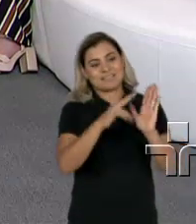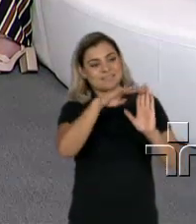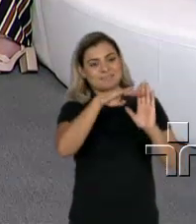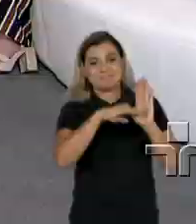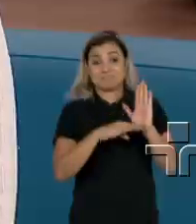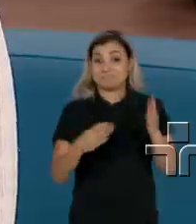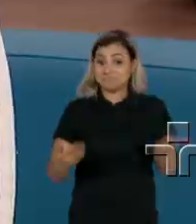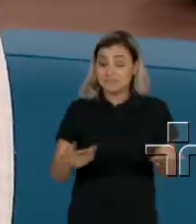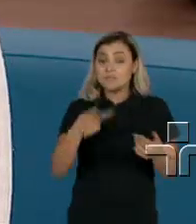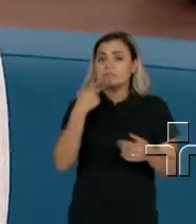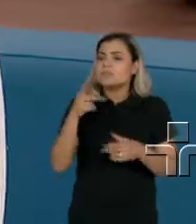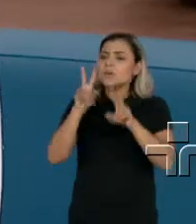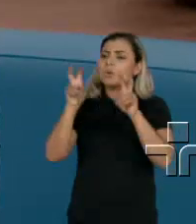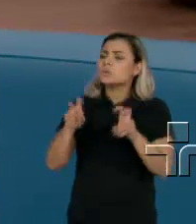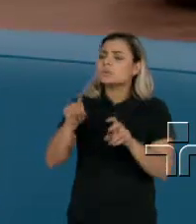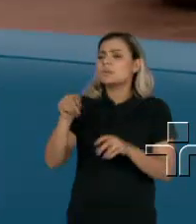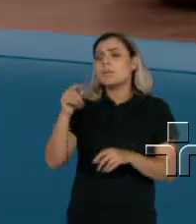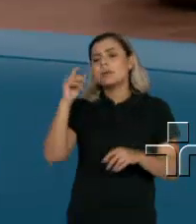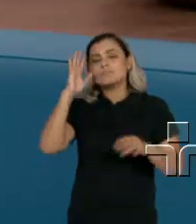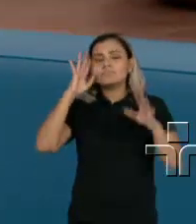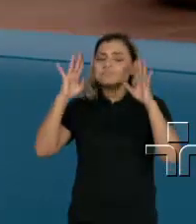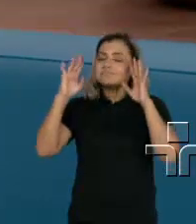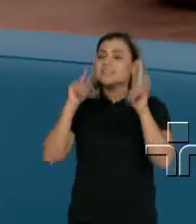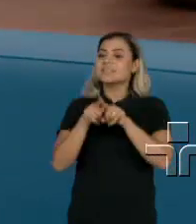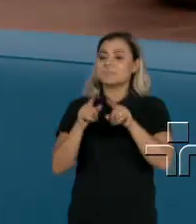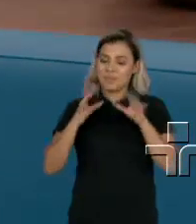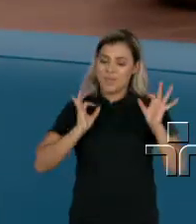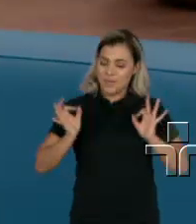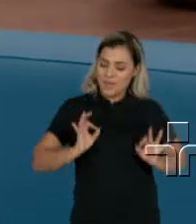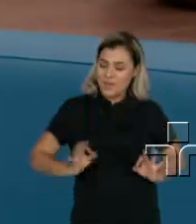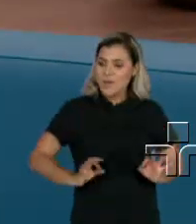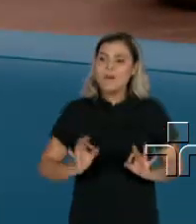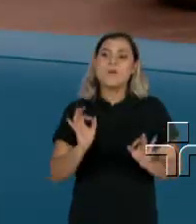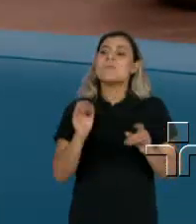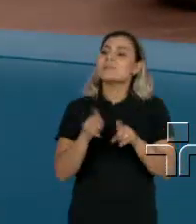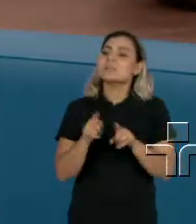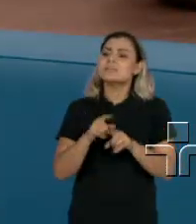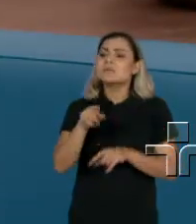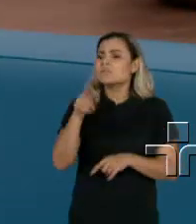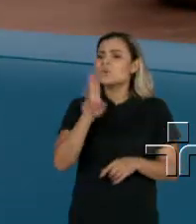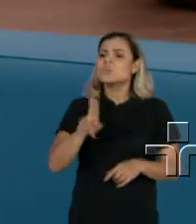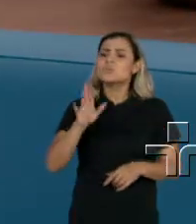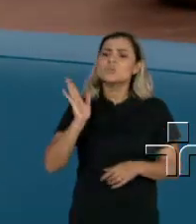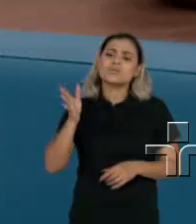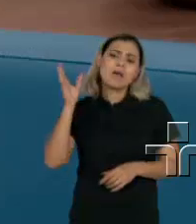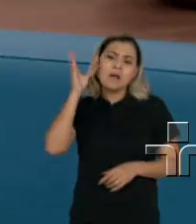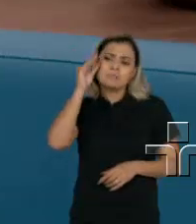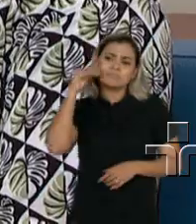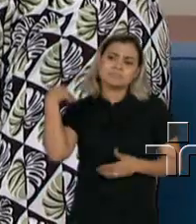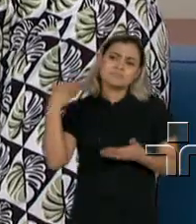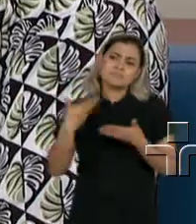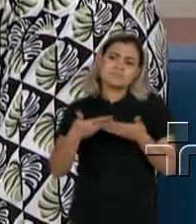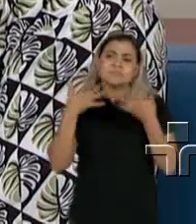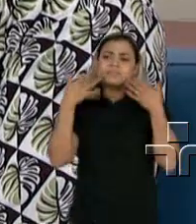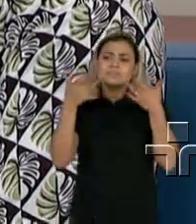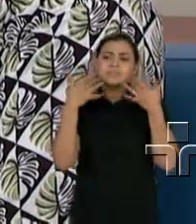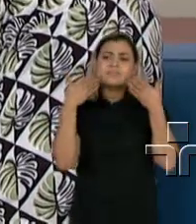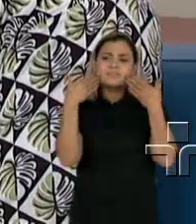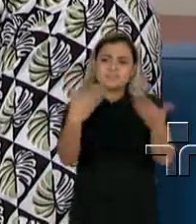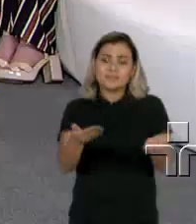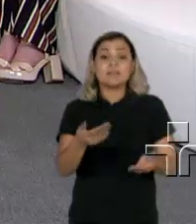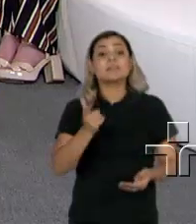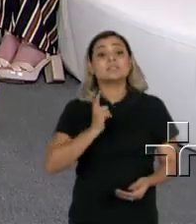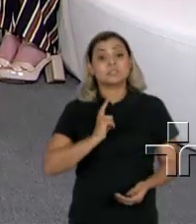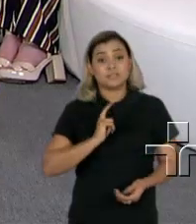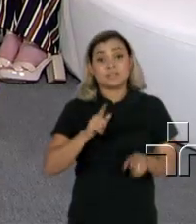você falou das suas fantasias nas apresentações de fim de ano quais que você já usou que eu fiquei curiosa eu já apresentei da